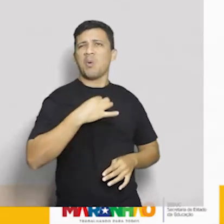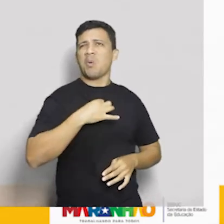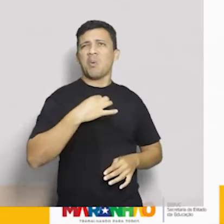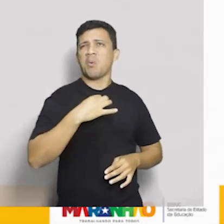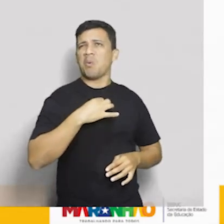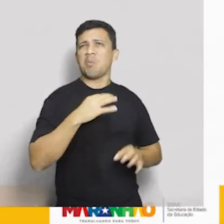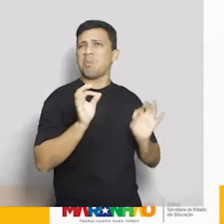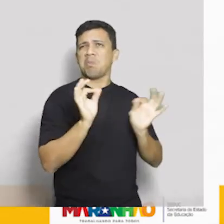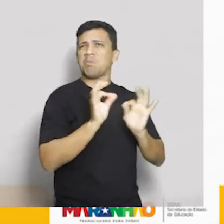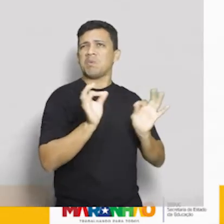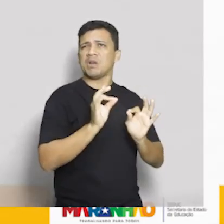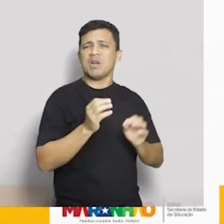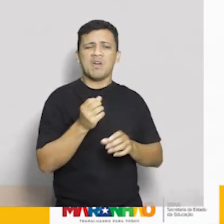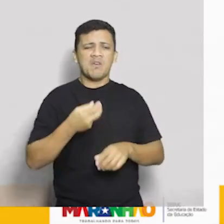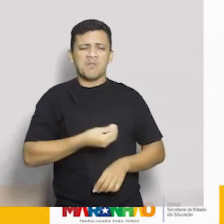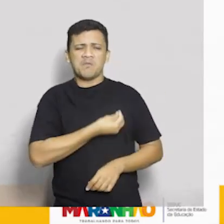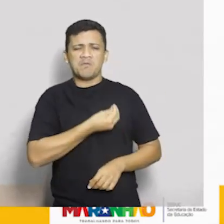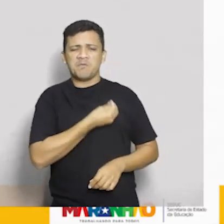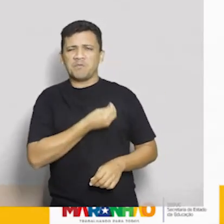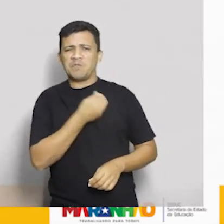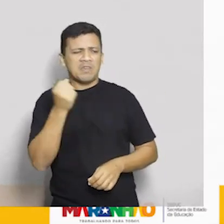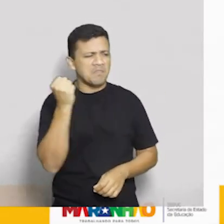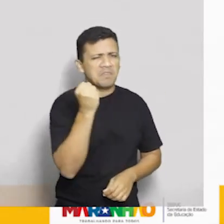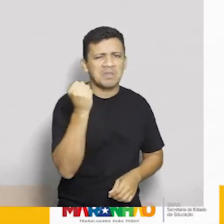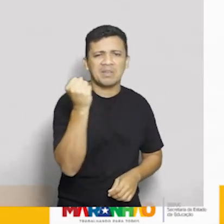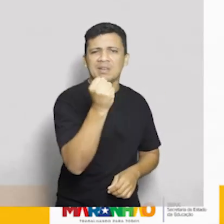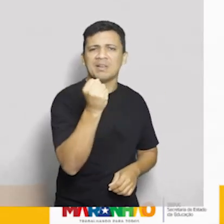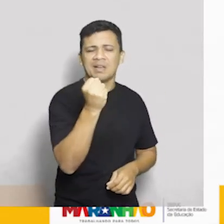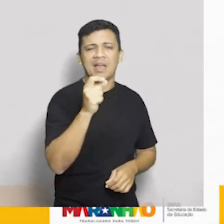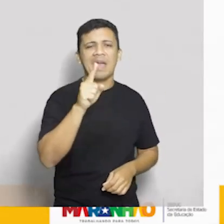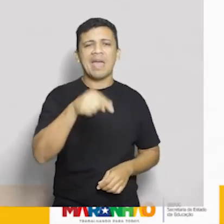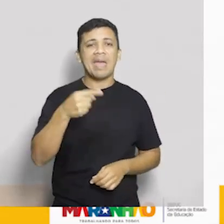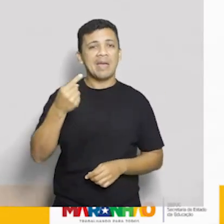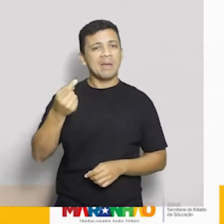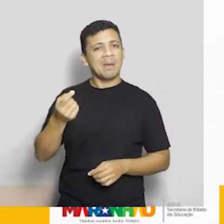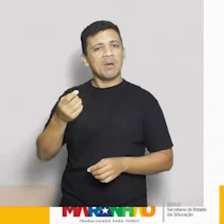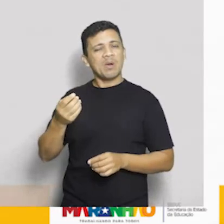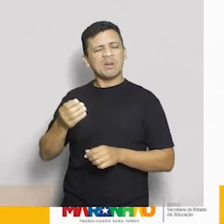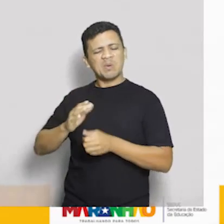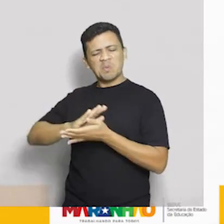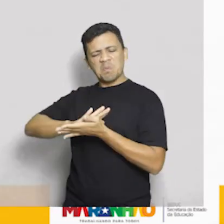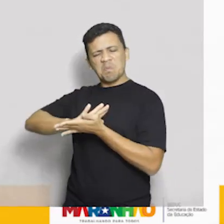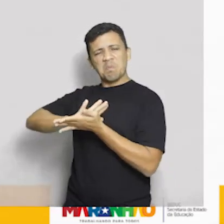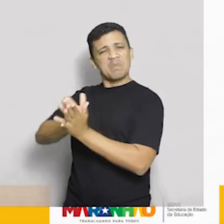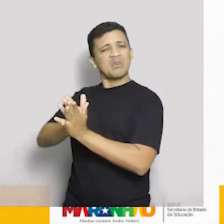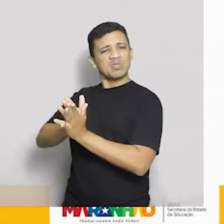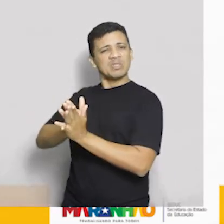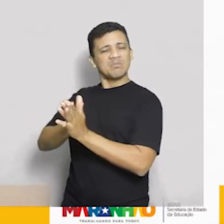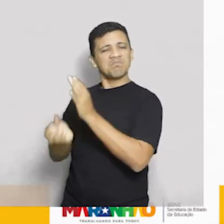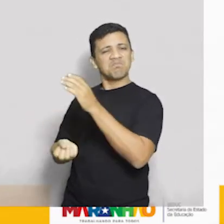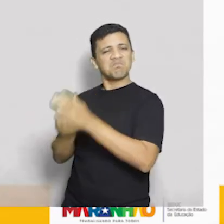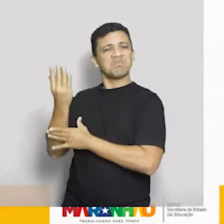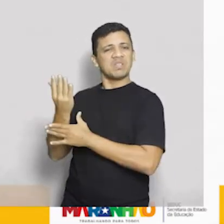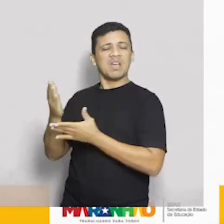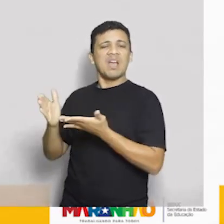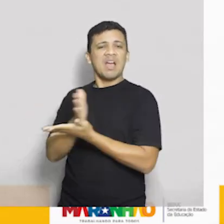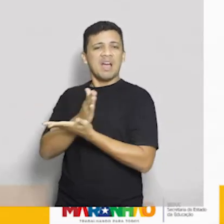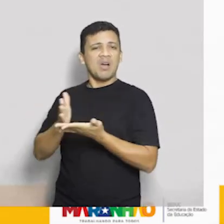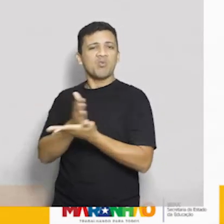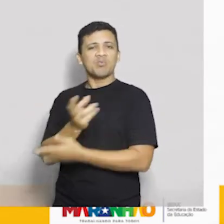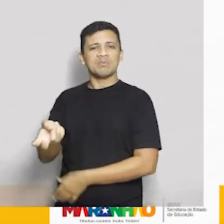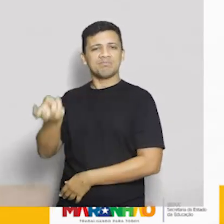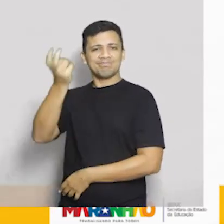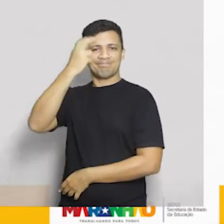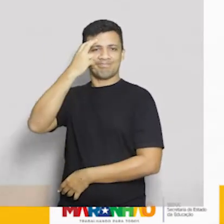que vive de caça, de pesca. Então, são aqueles pré-conceitos que você cria a partir de determinada